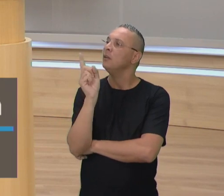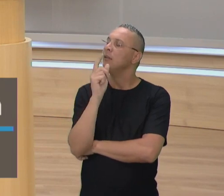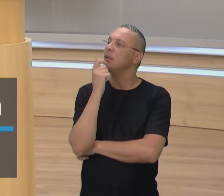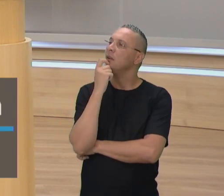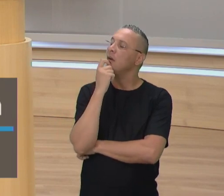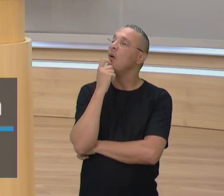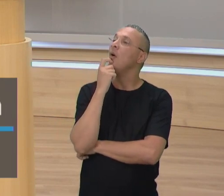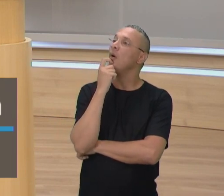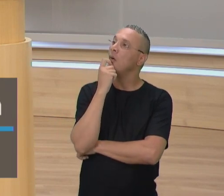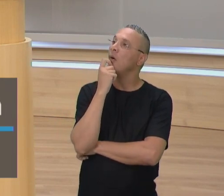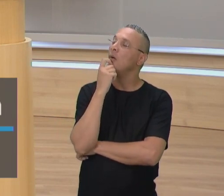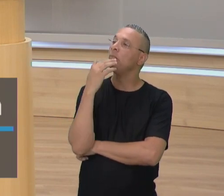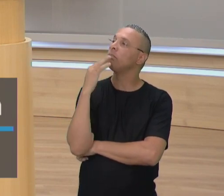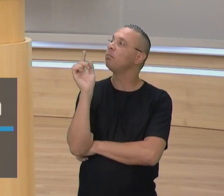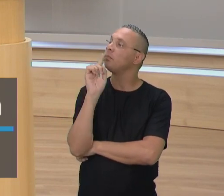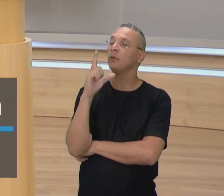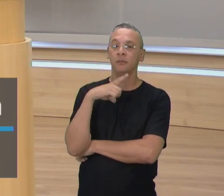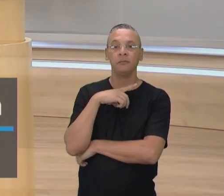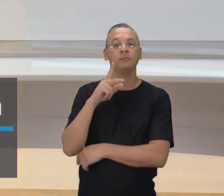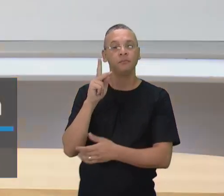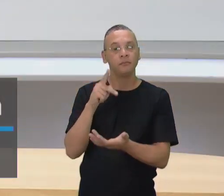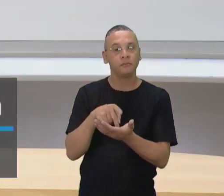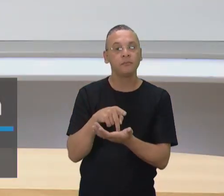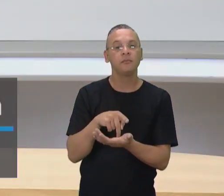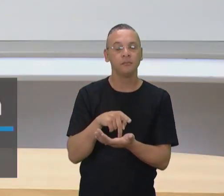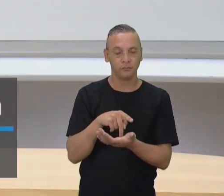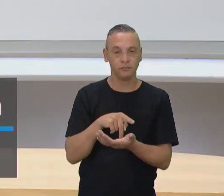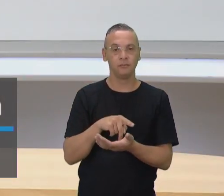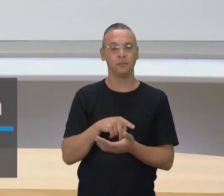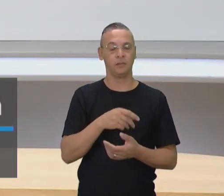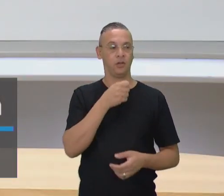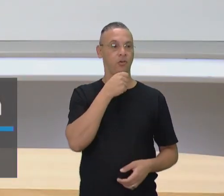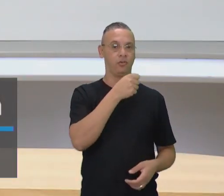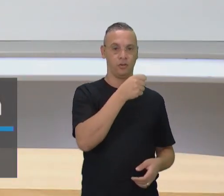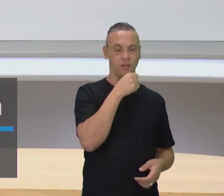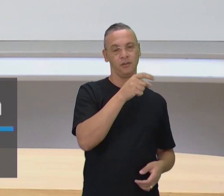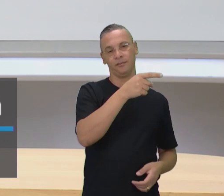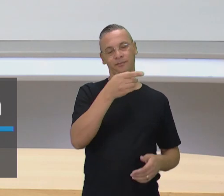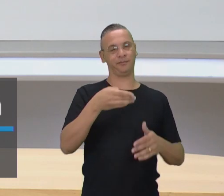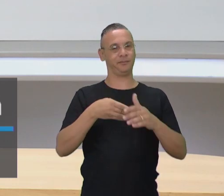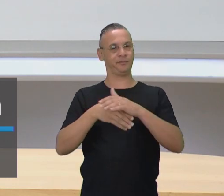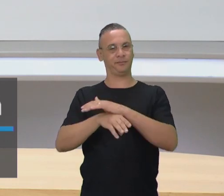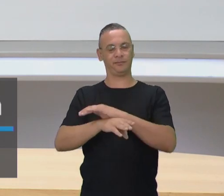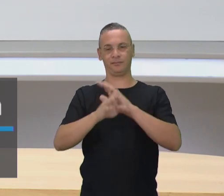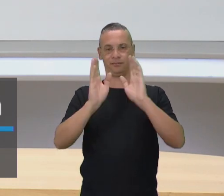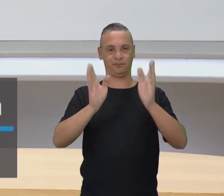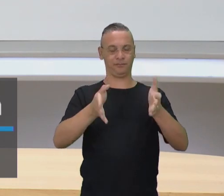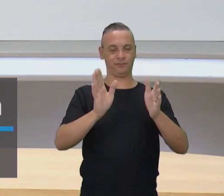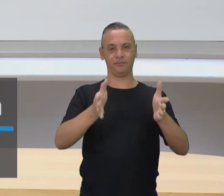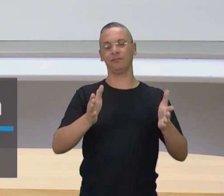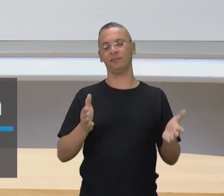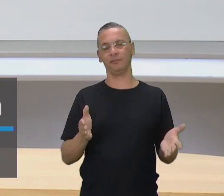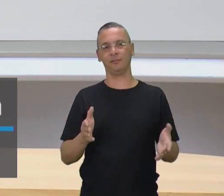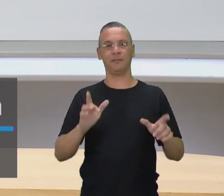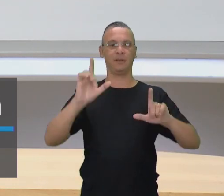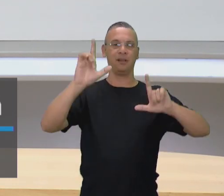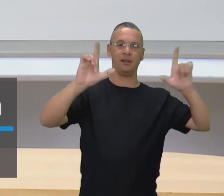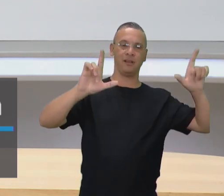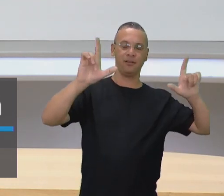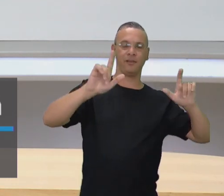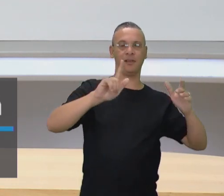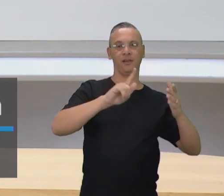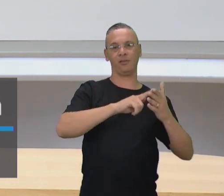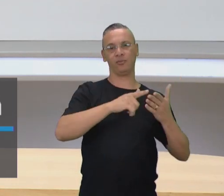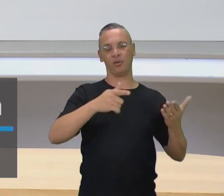tipo de ferramenta. E existe, né? Então, nós temos aí o jornalismo que você está acostumado a acompanhar, seja pela televisão,